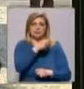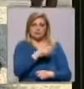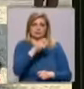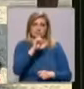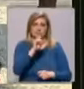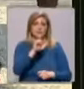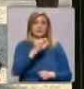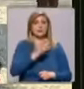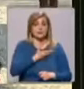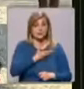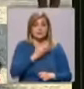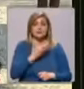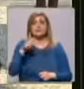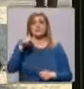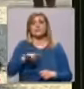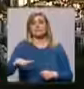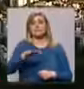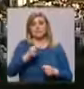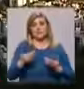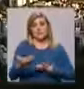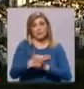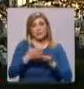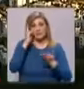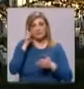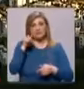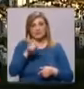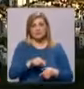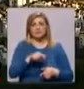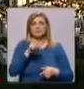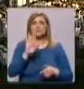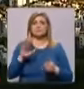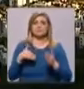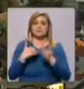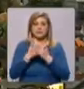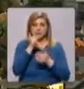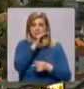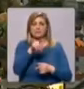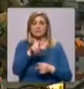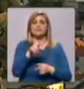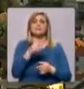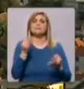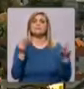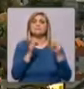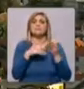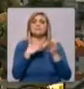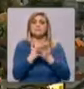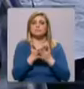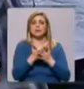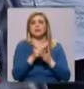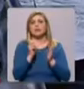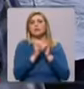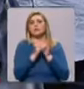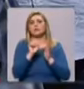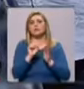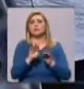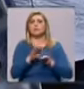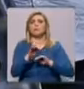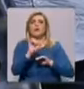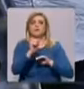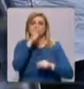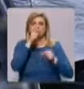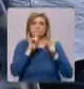eleições onde a situação económica da Madeira e a herança de Alberto João Jardim marcam os passos dos candidatos. Que é combater os